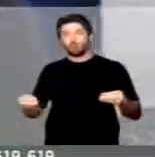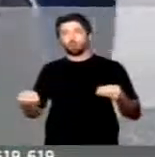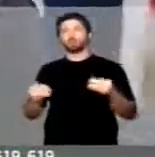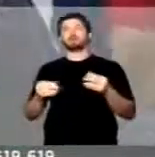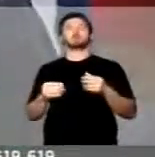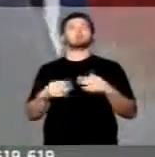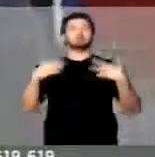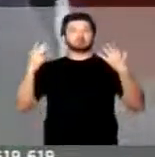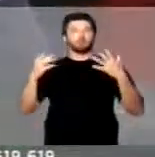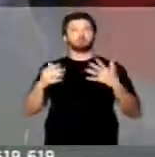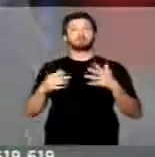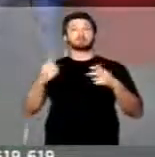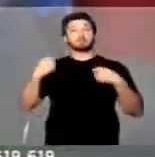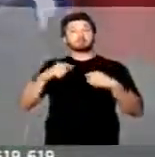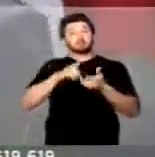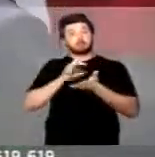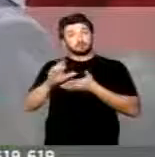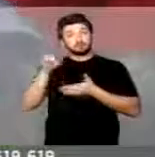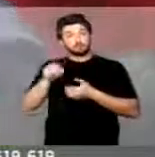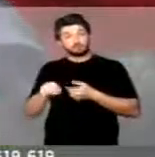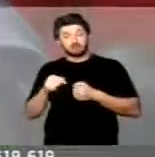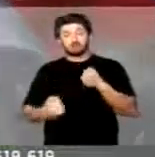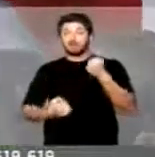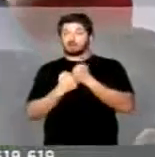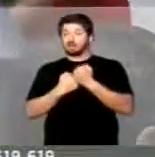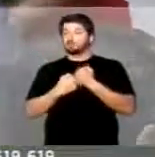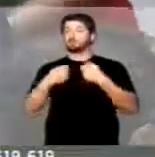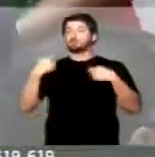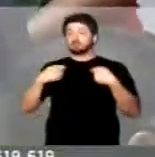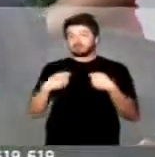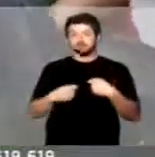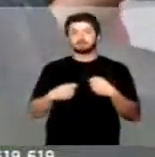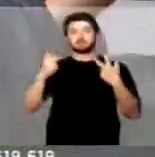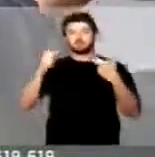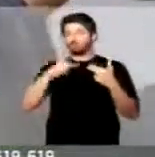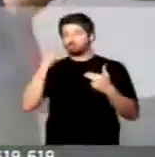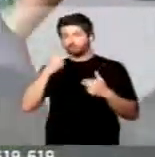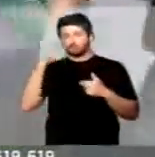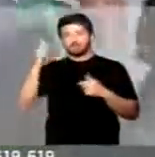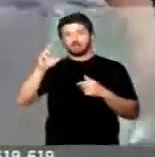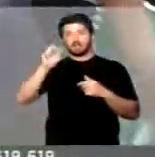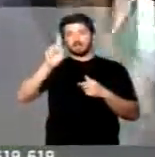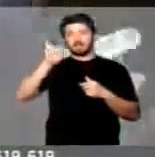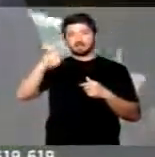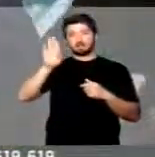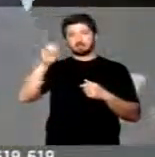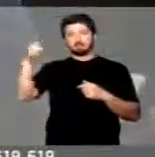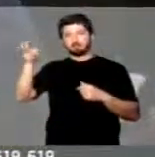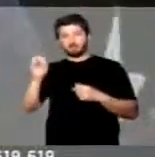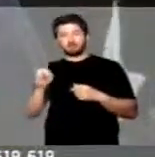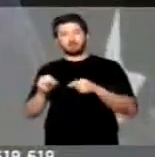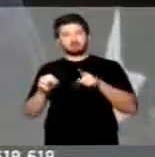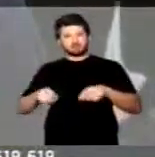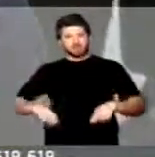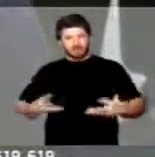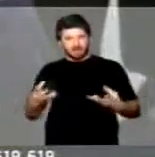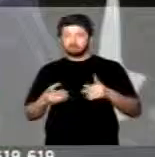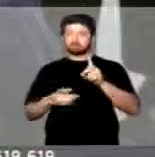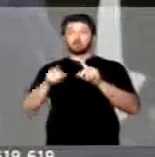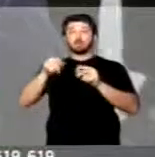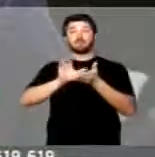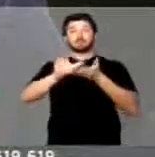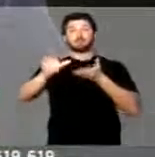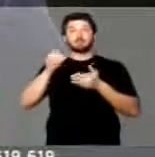tudo mais, precisam desse investimento e de um aporte do governo. Como muito bem disse o deputado Carimbão, isso não é um gasto, isso